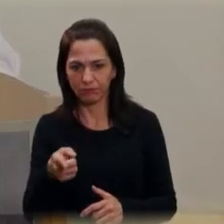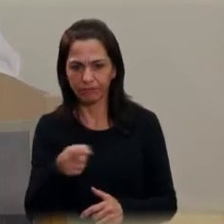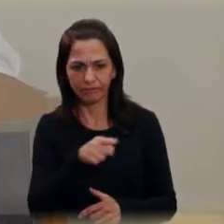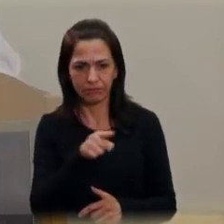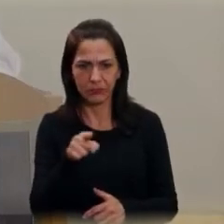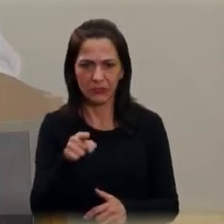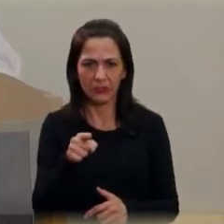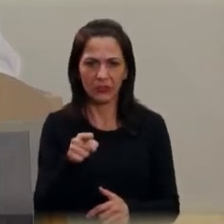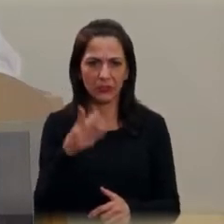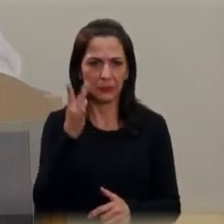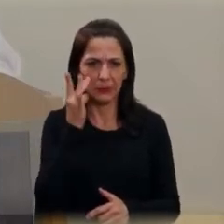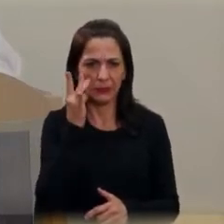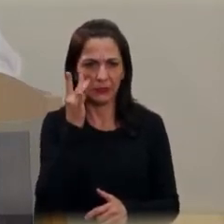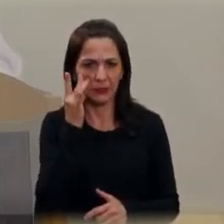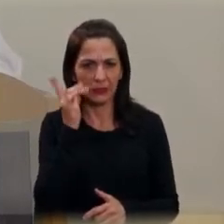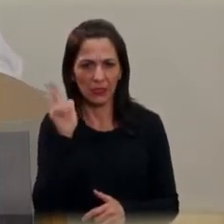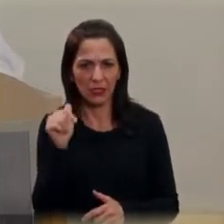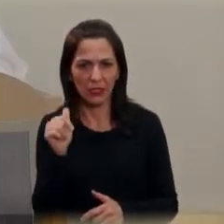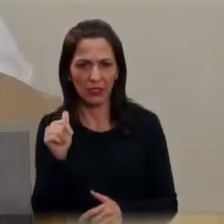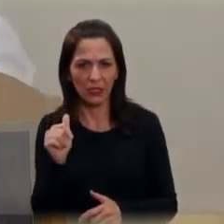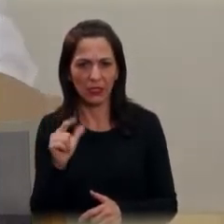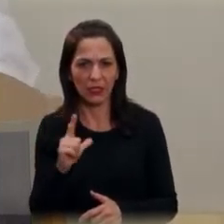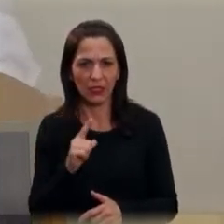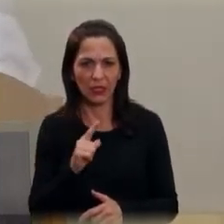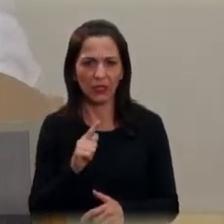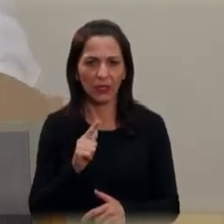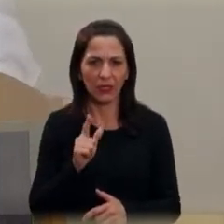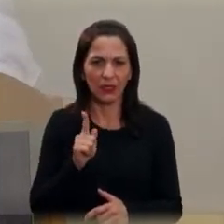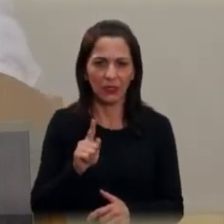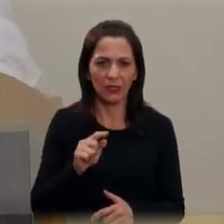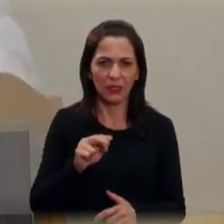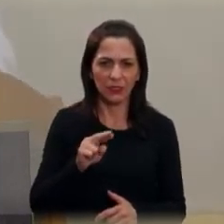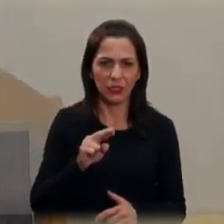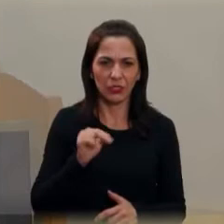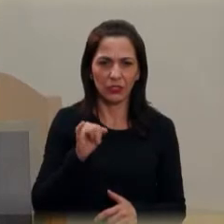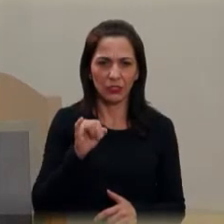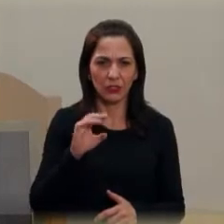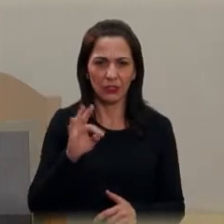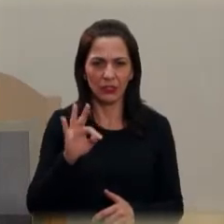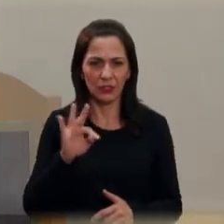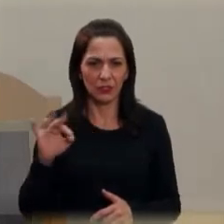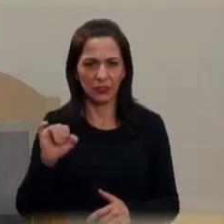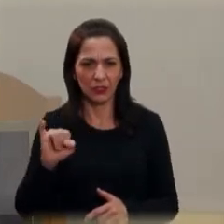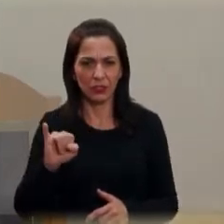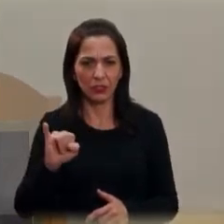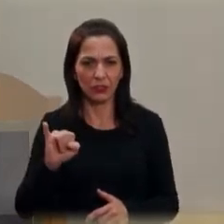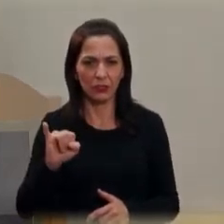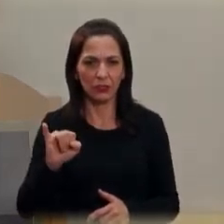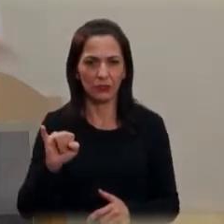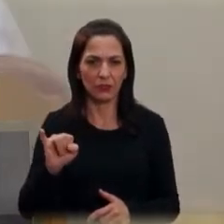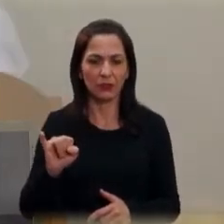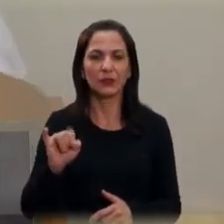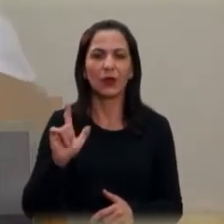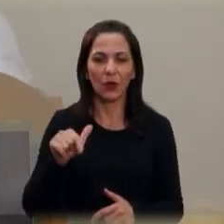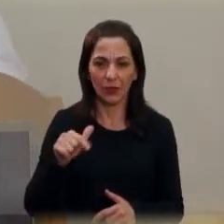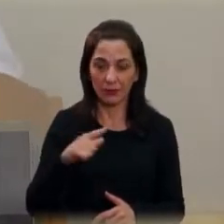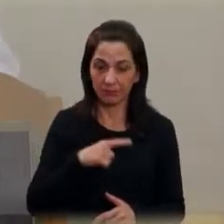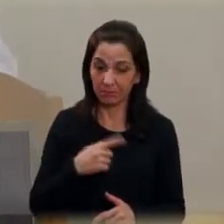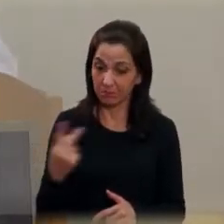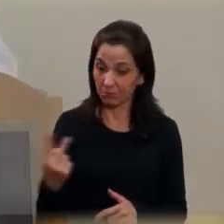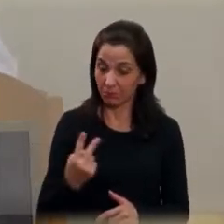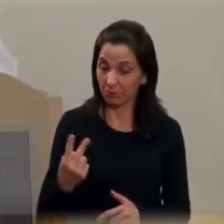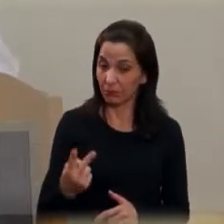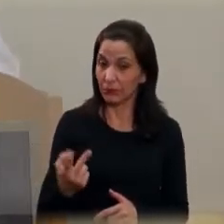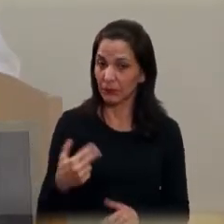Não, é só o Grite. Cadê o Grite que eu não estou vendo ele? Então, o Coronel está ali. Coronel, então, a